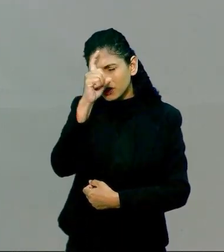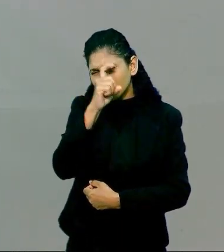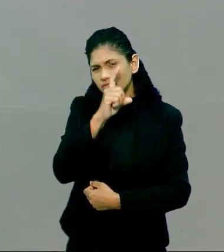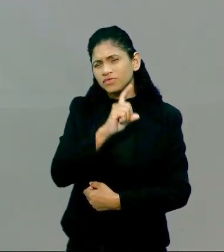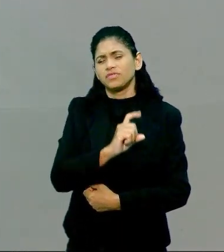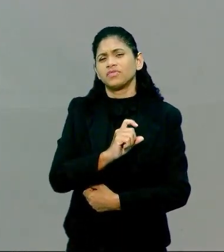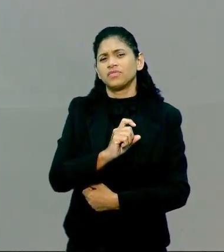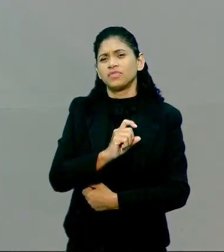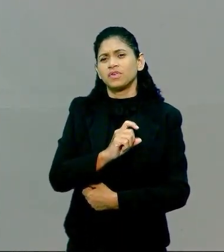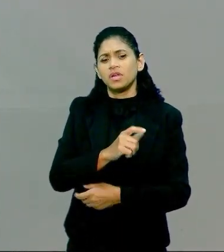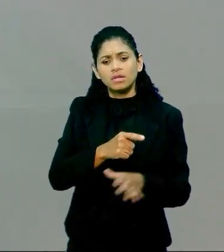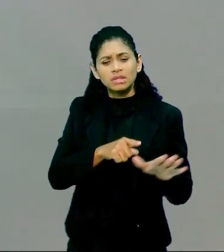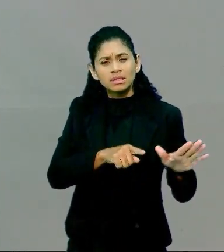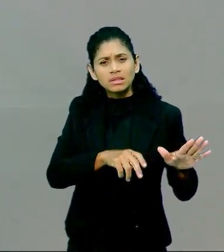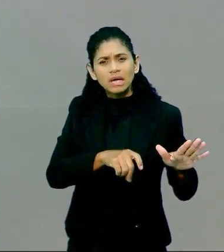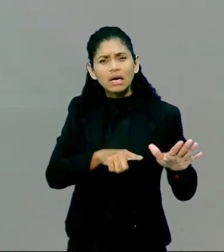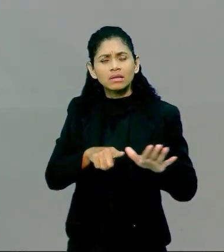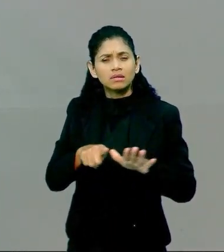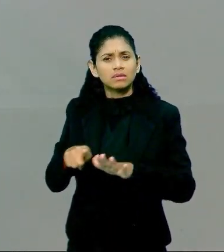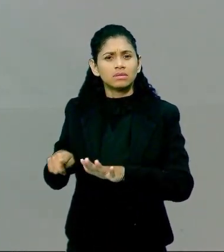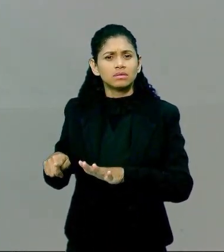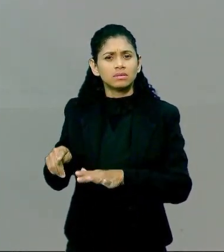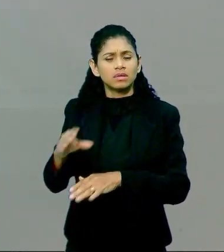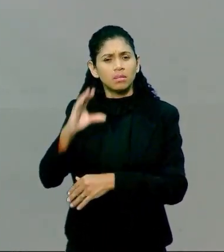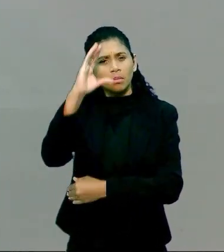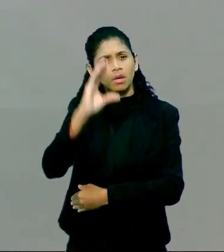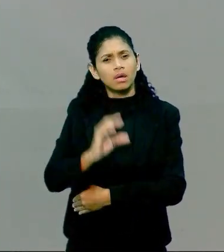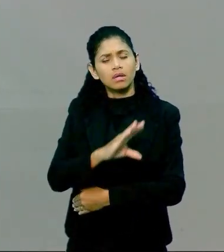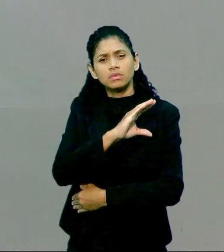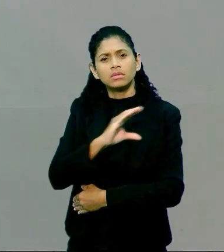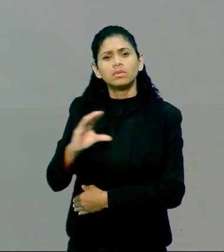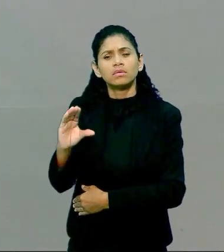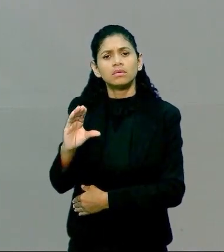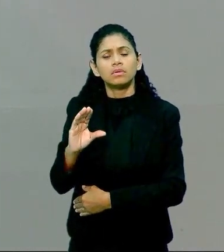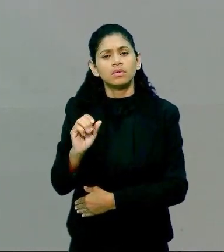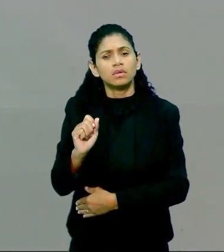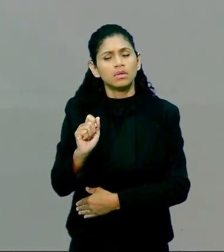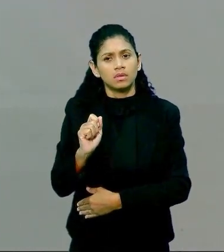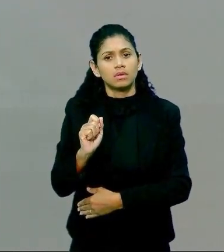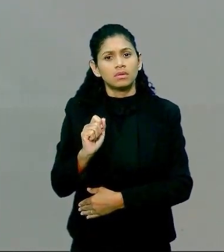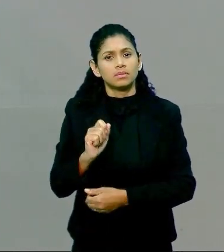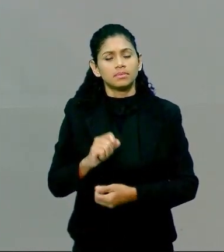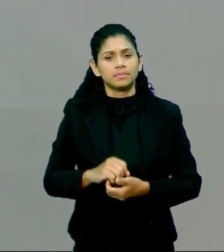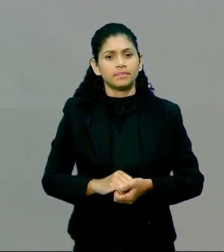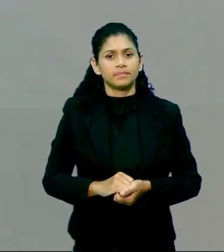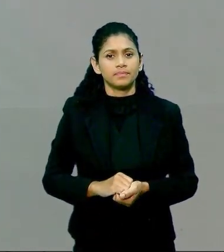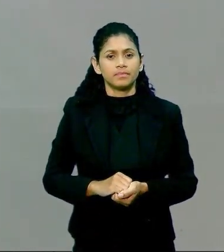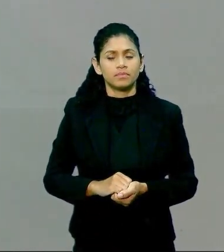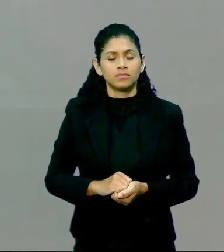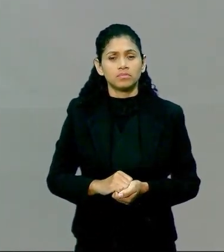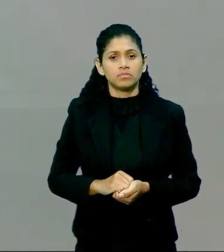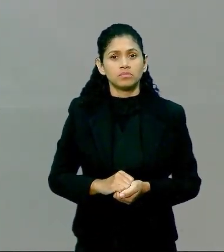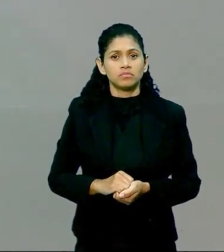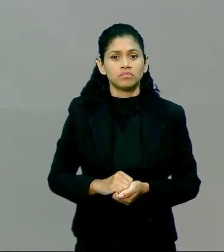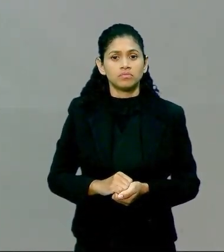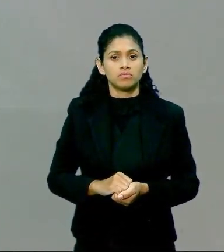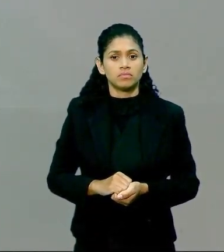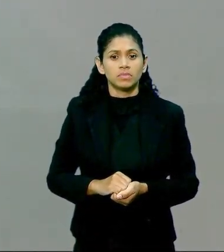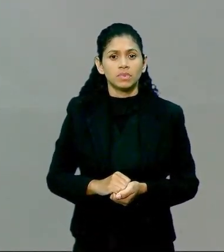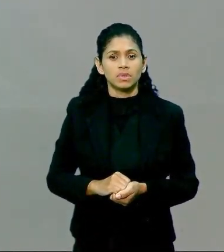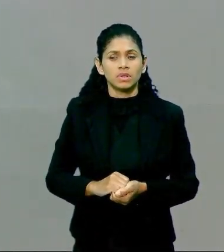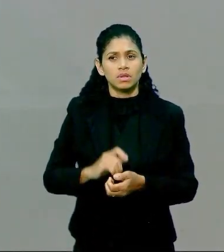né? Um mês o dia igual quando eu falo preciso, né? Geralmente ele ocorre dentro do mesmo